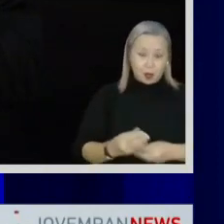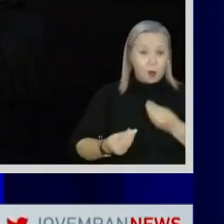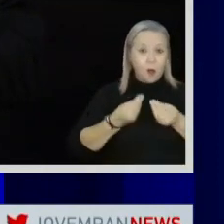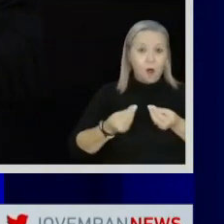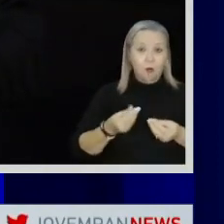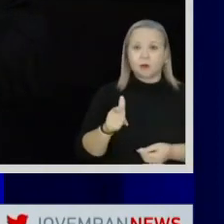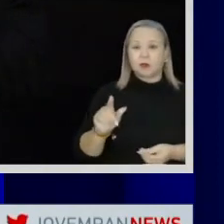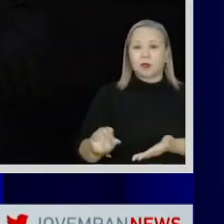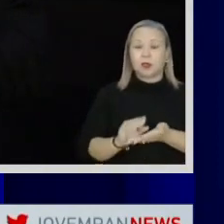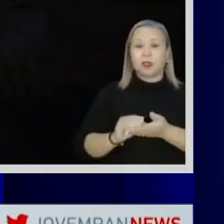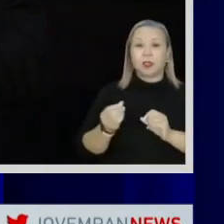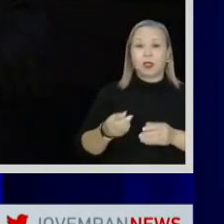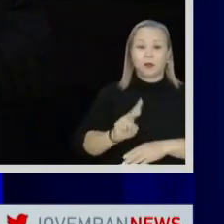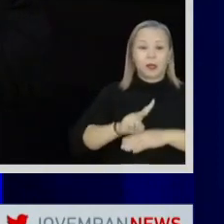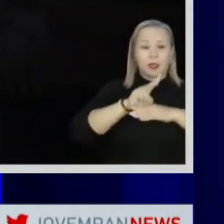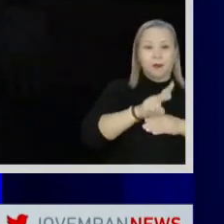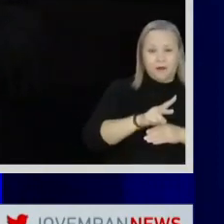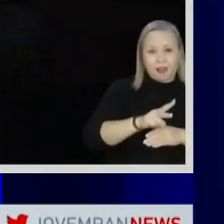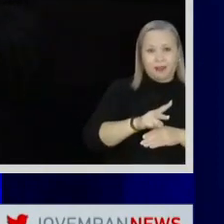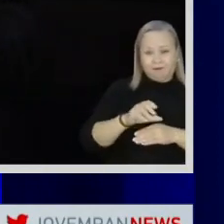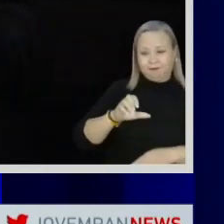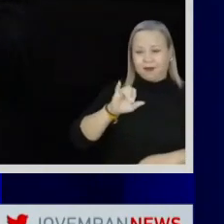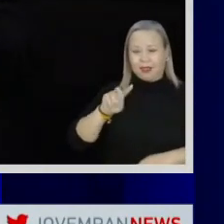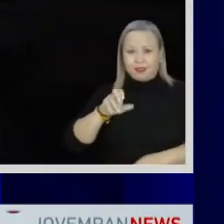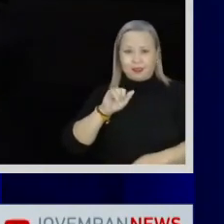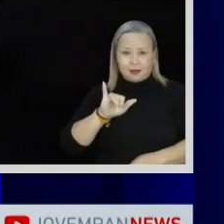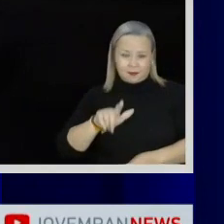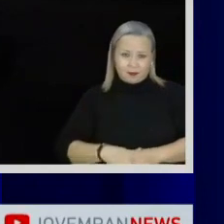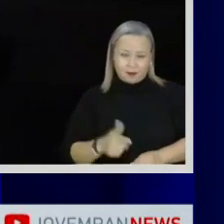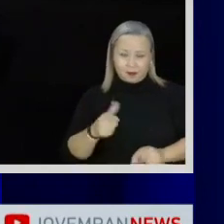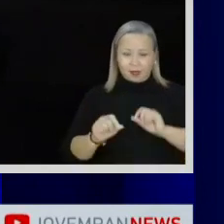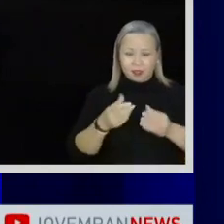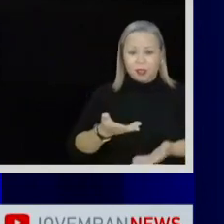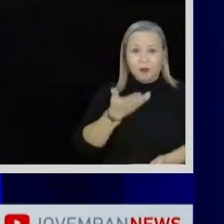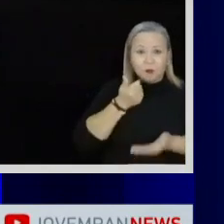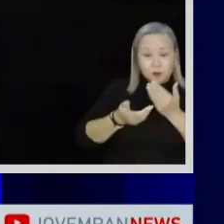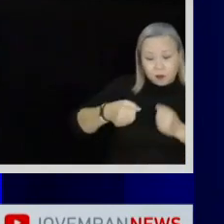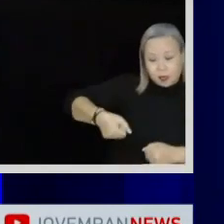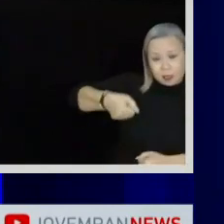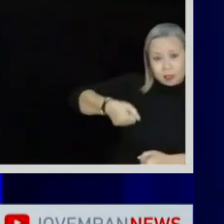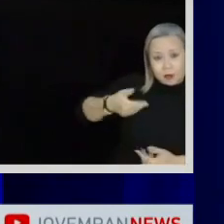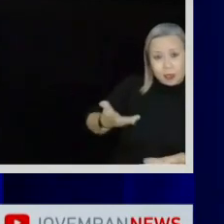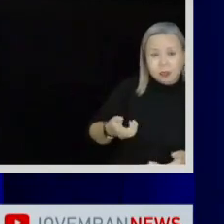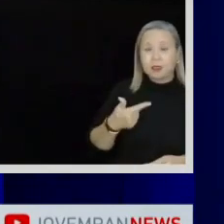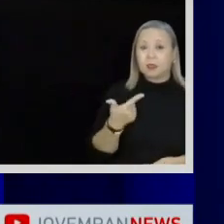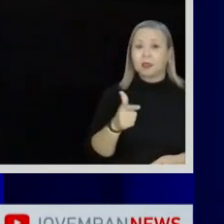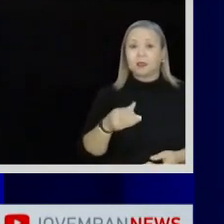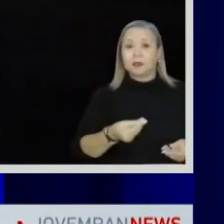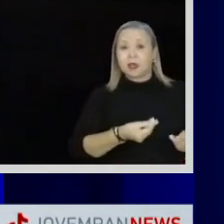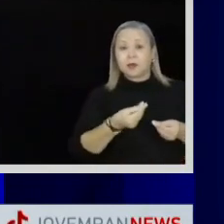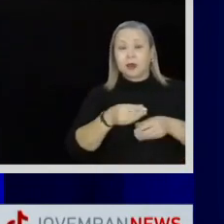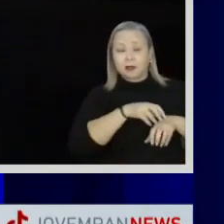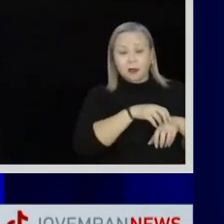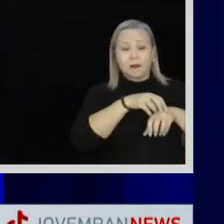aí dessa imprensa que eu considero corrupta, moralmente é uma imprensa corrupta, é uma imprensa desonesta. Porque